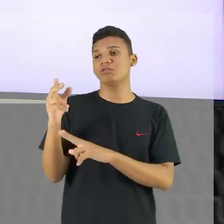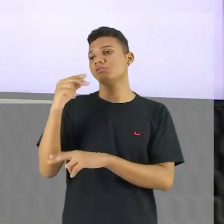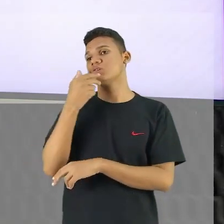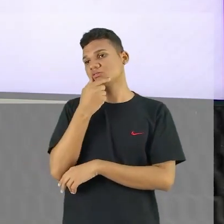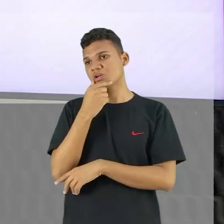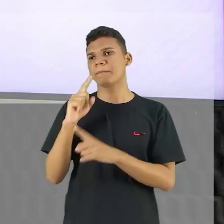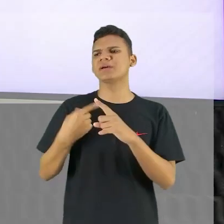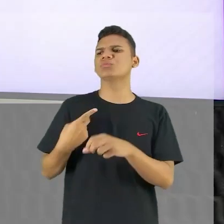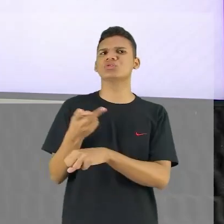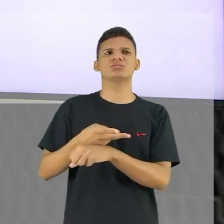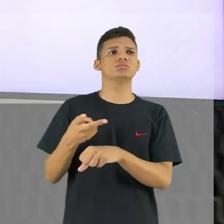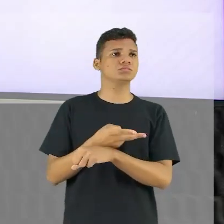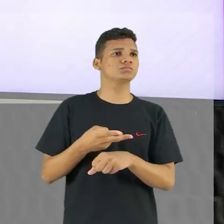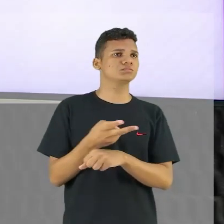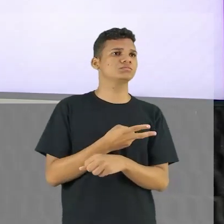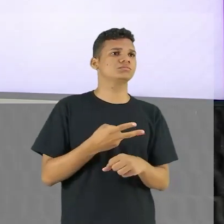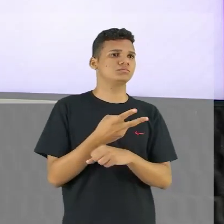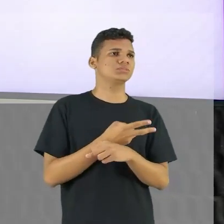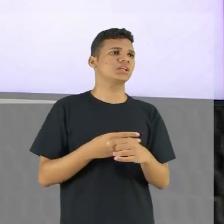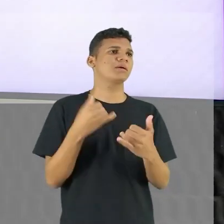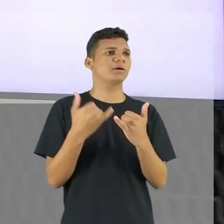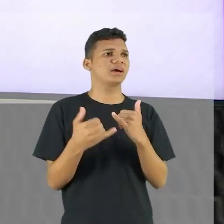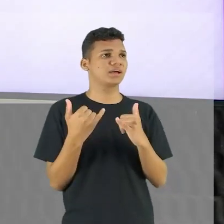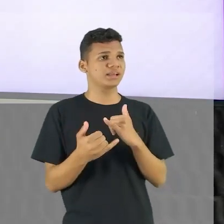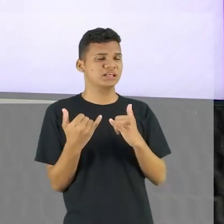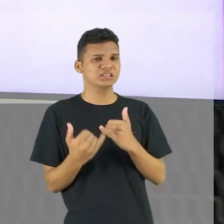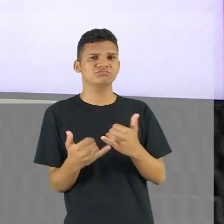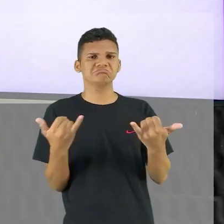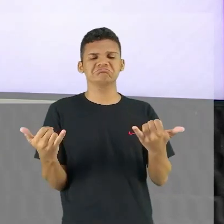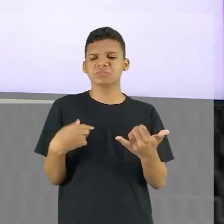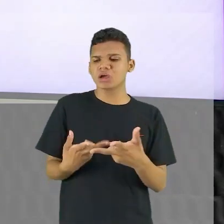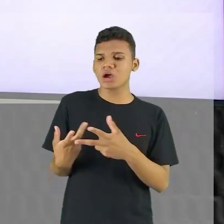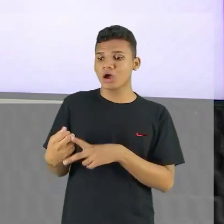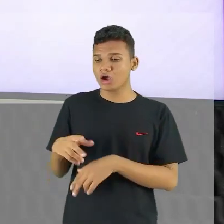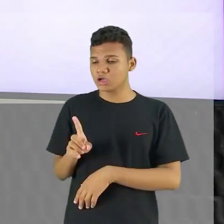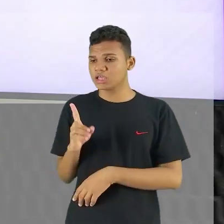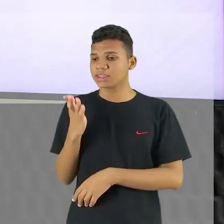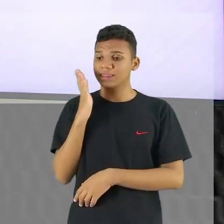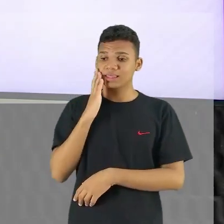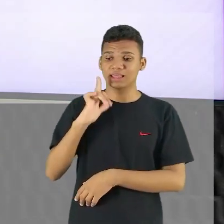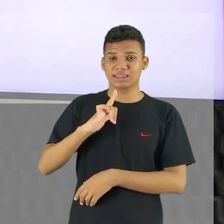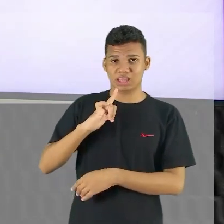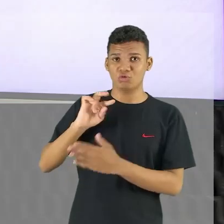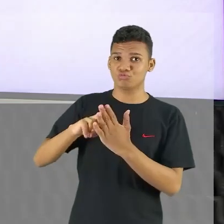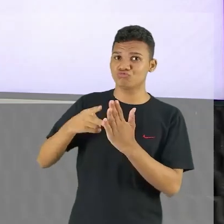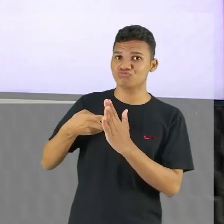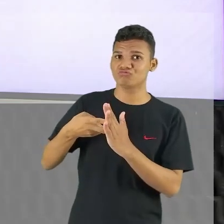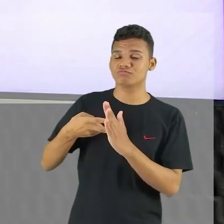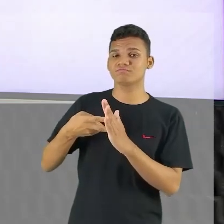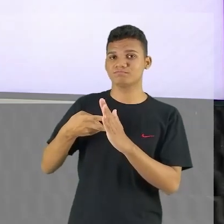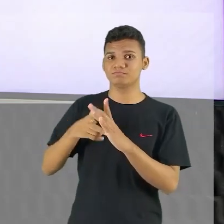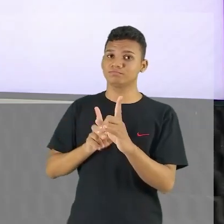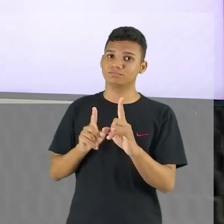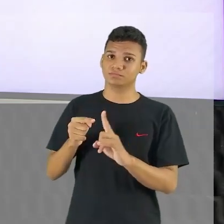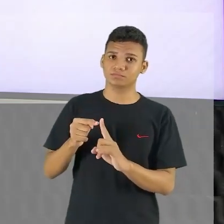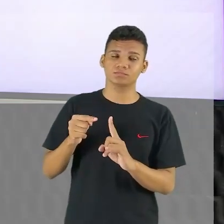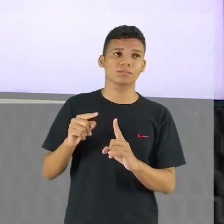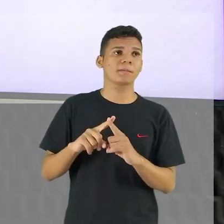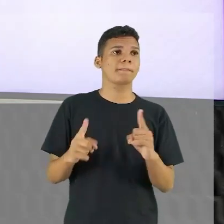vai procurar palavras que são cognatos, palavras parecidas que têm o mesmo significado. Pues estoy